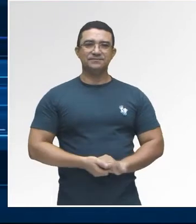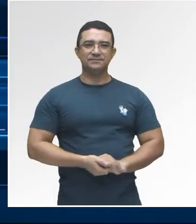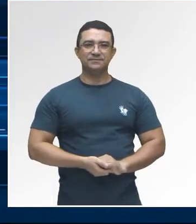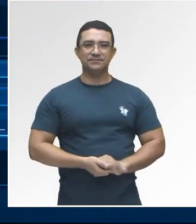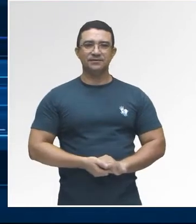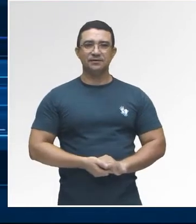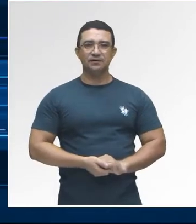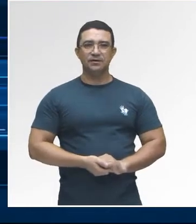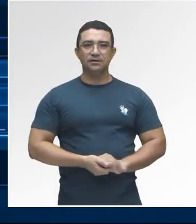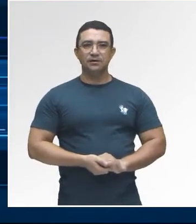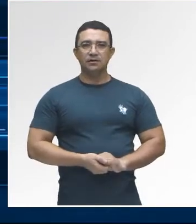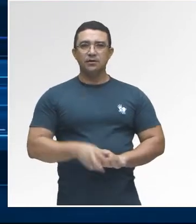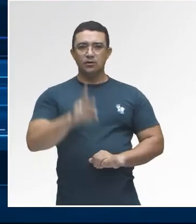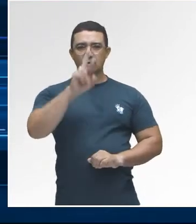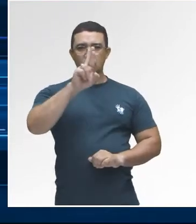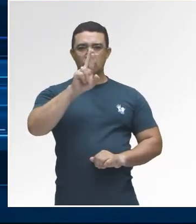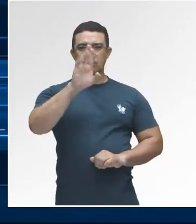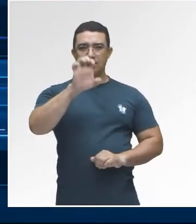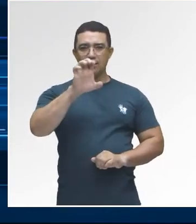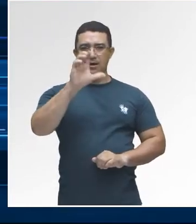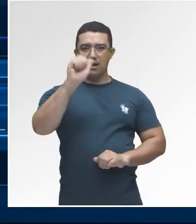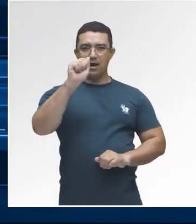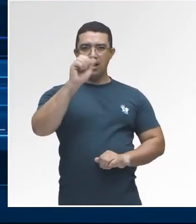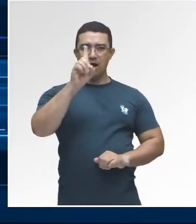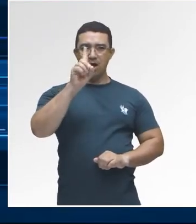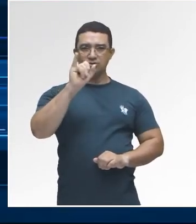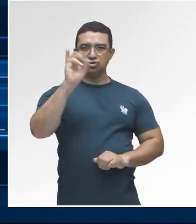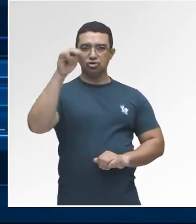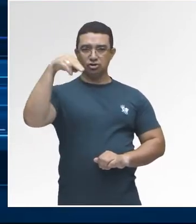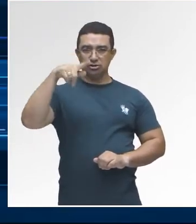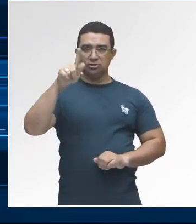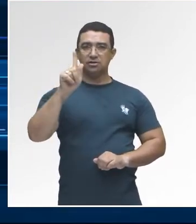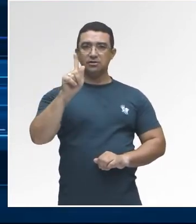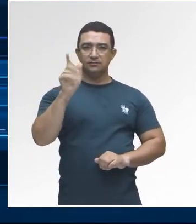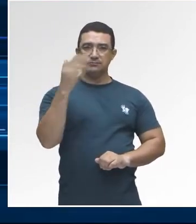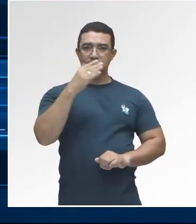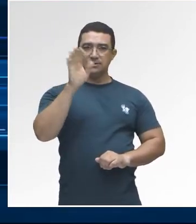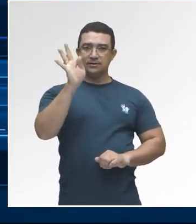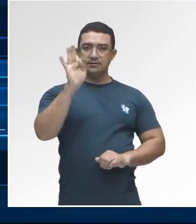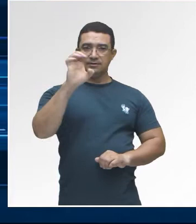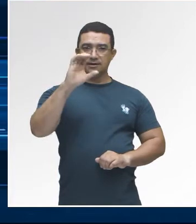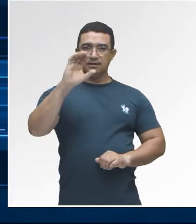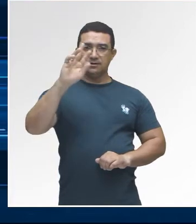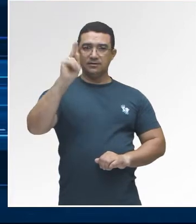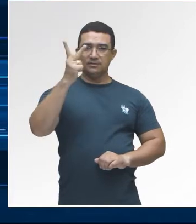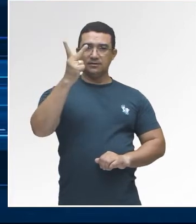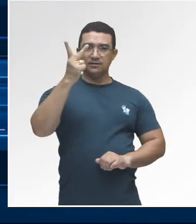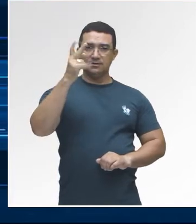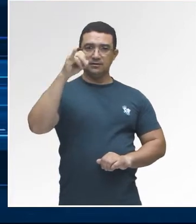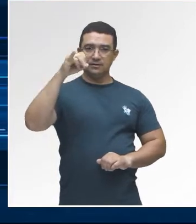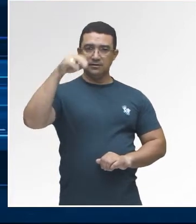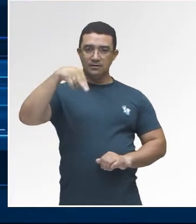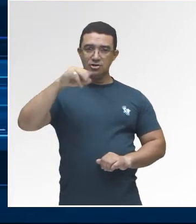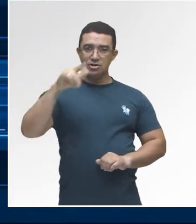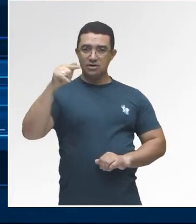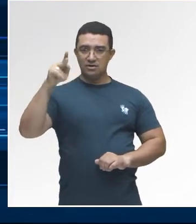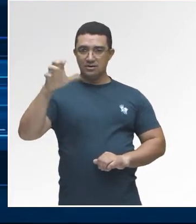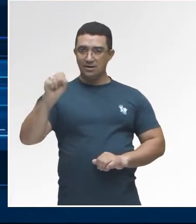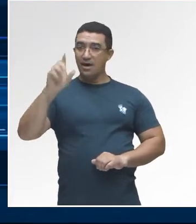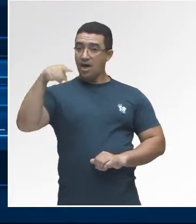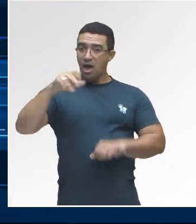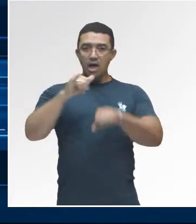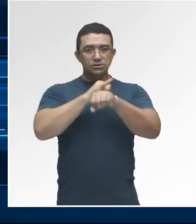reading techniques? Nós temos uma técnica de leitura, é o quê? É uma estratégia para ajudar